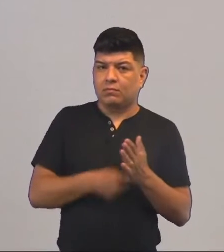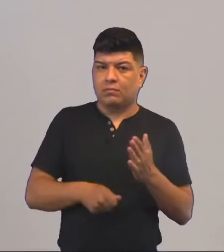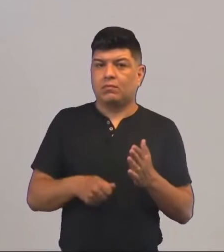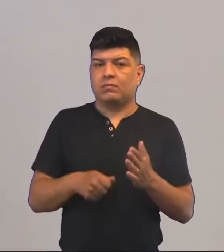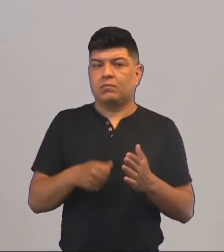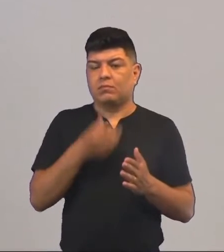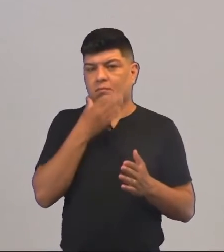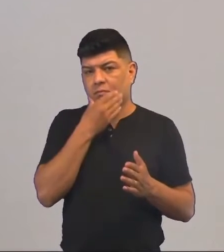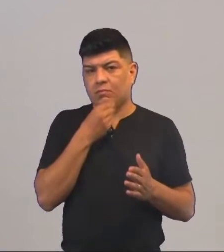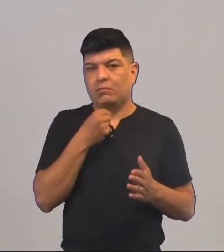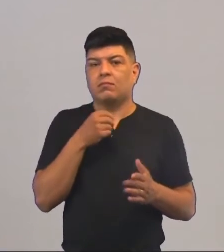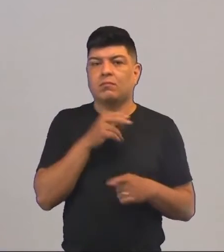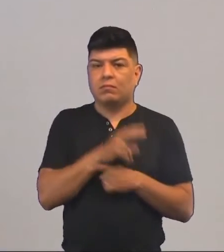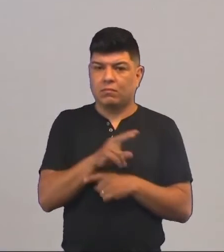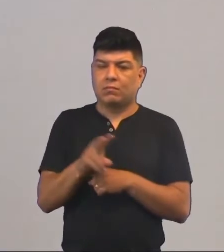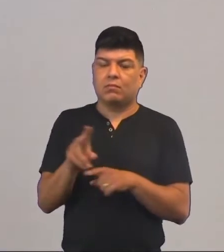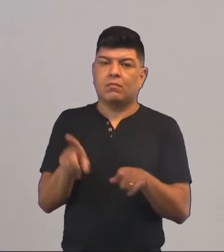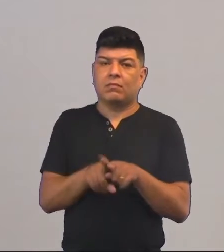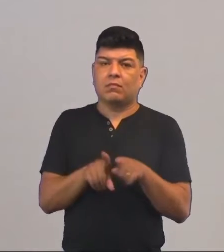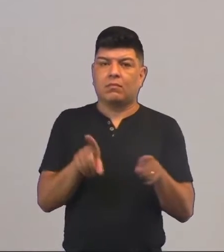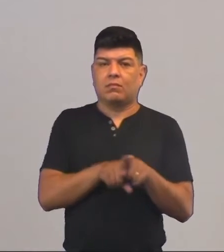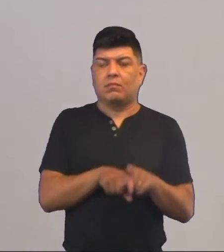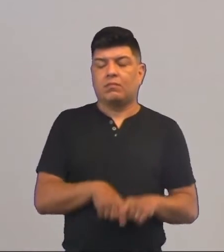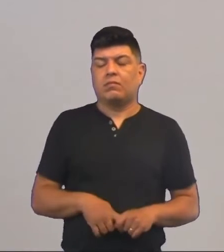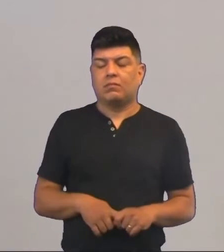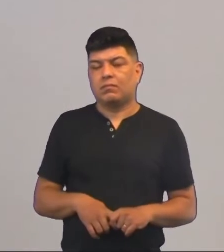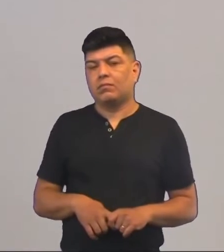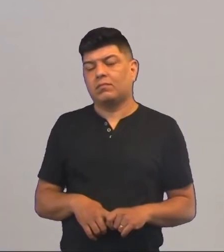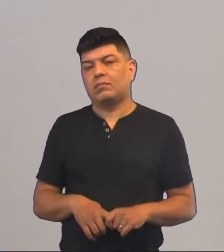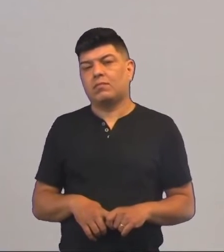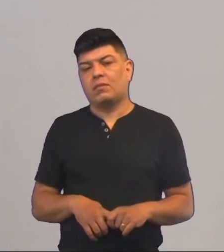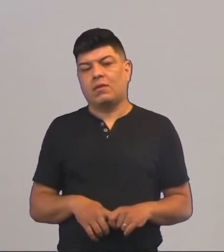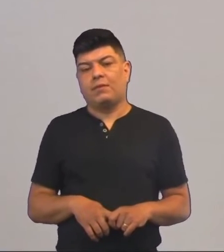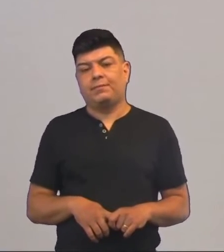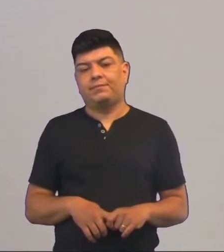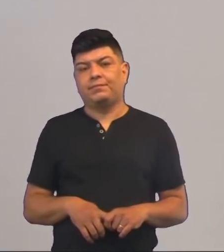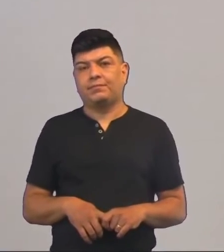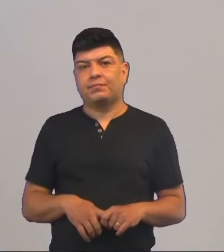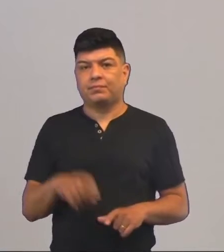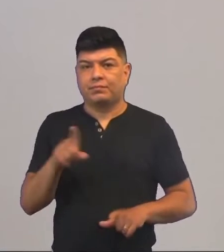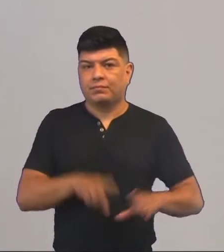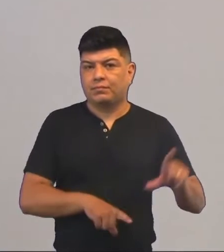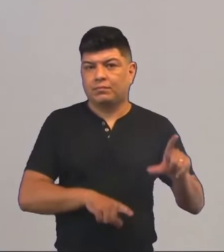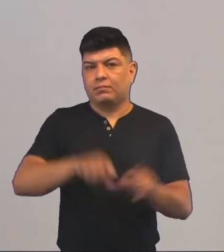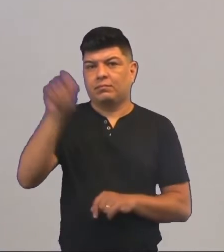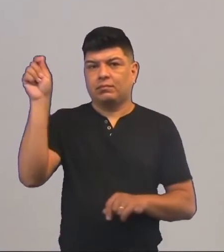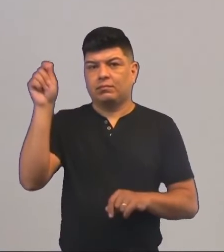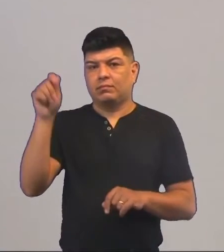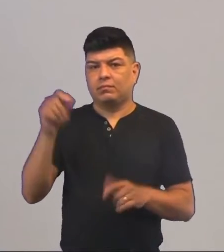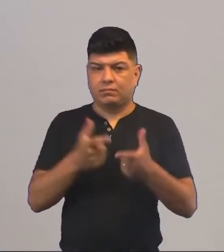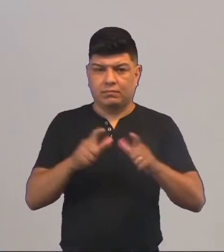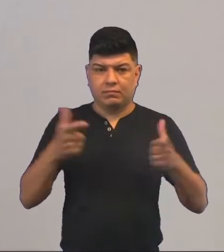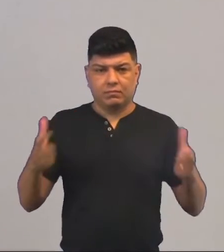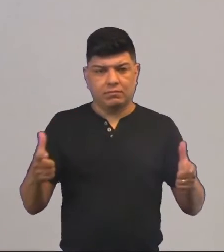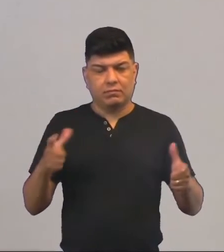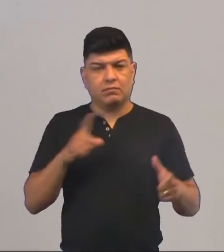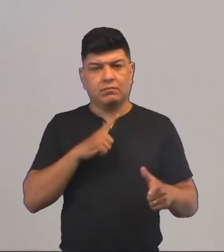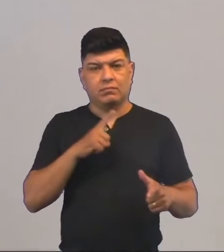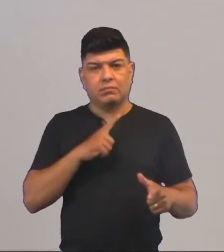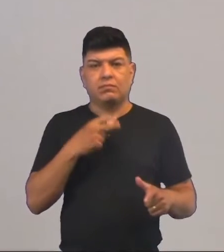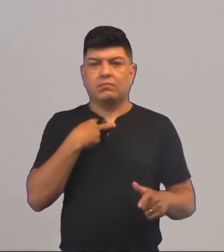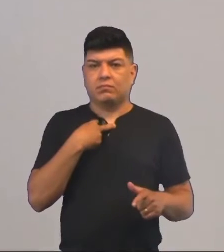grandes ambientalistas. A gente tem, né, no Acre, grandes extensões de terras que